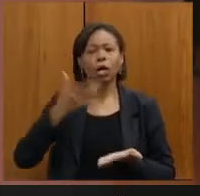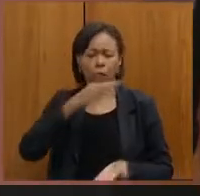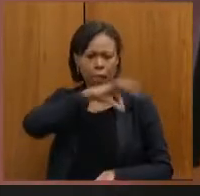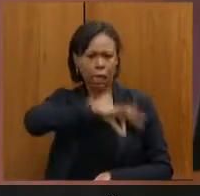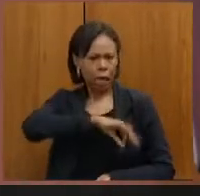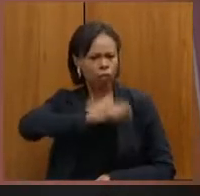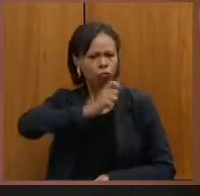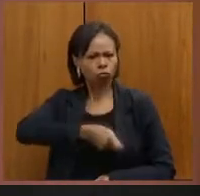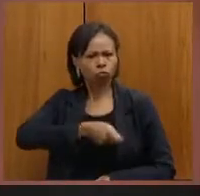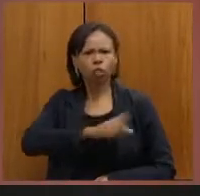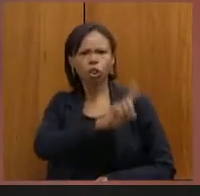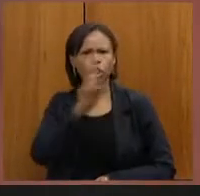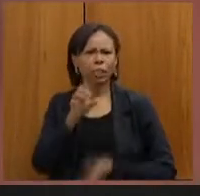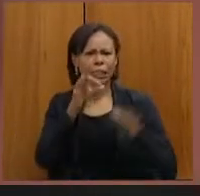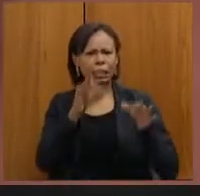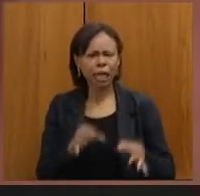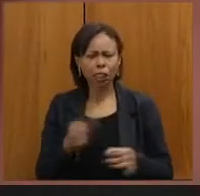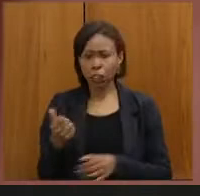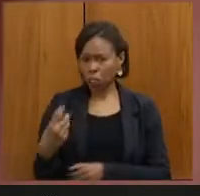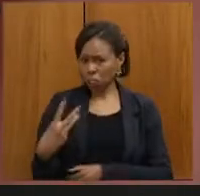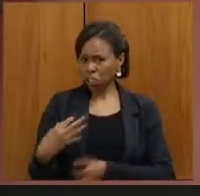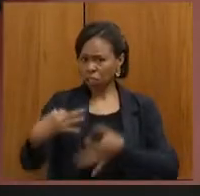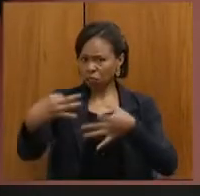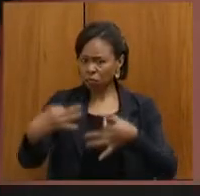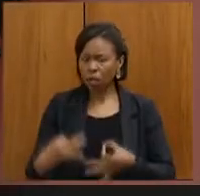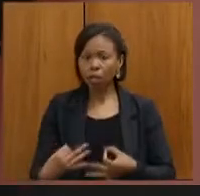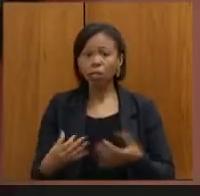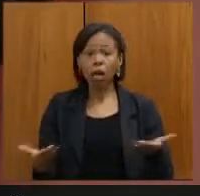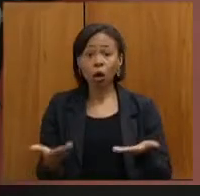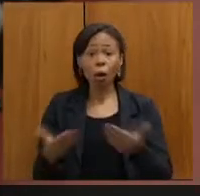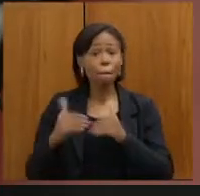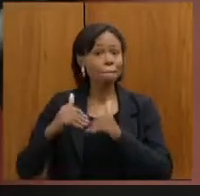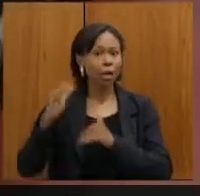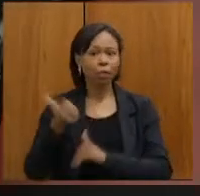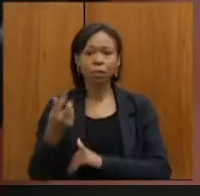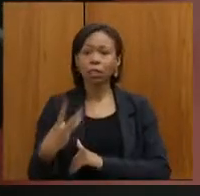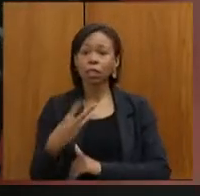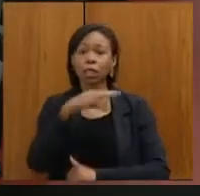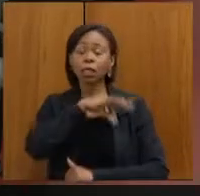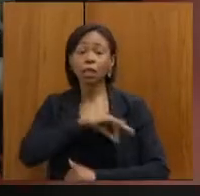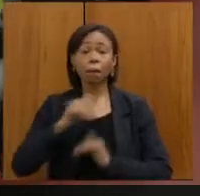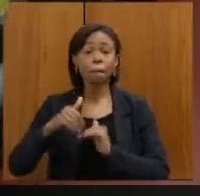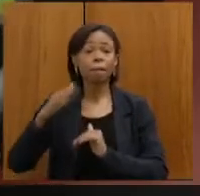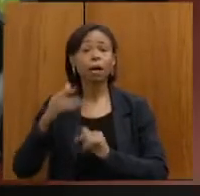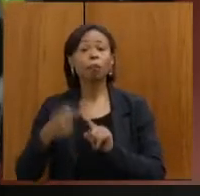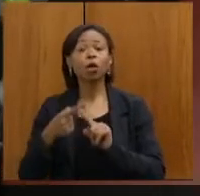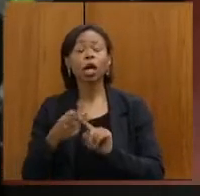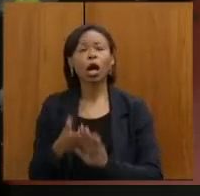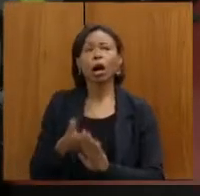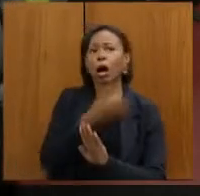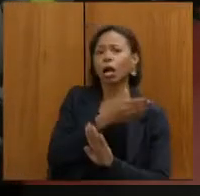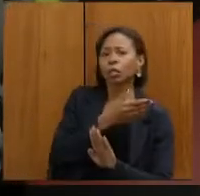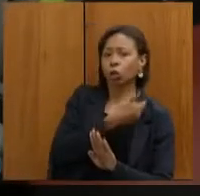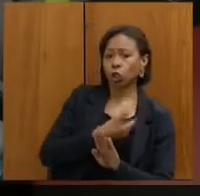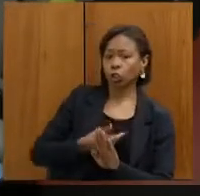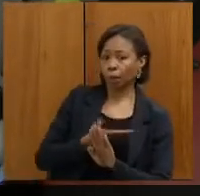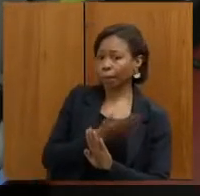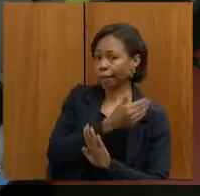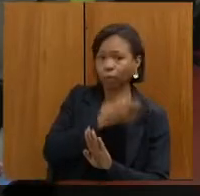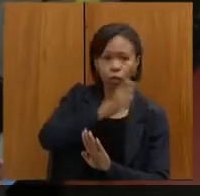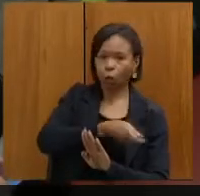esse governo pagou o 13º a mais de tarde Coronel Santos que apagou o último dessa terceiro da gestão passada que não